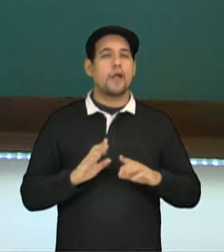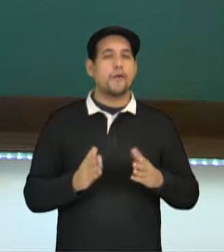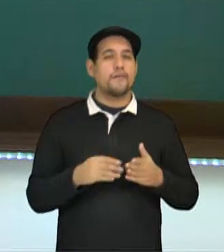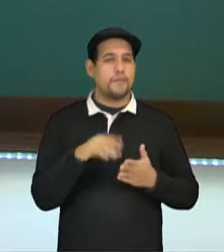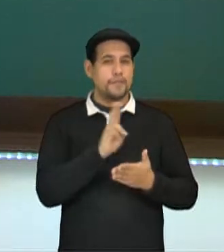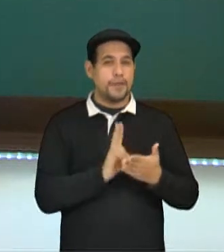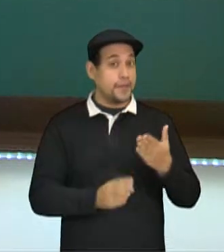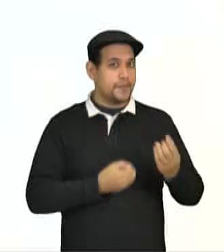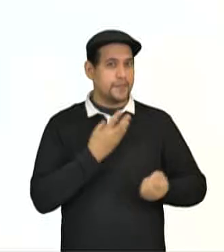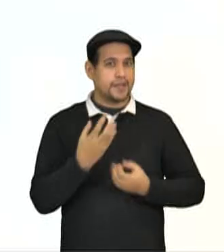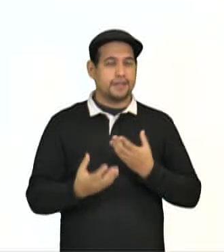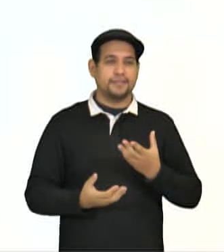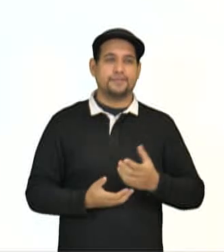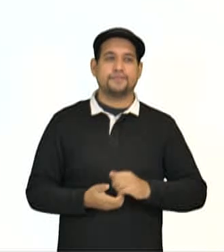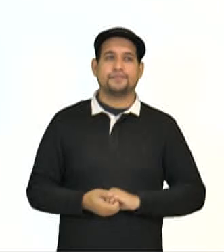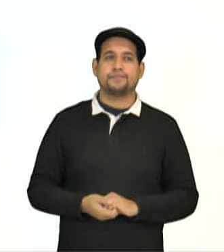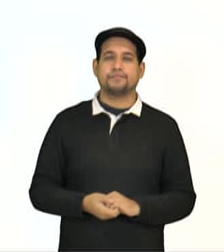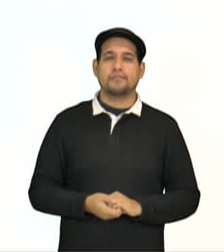então?